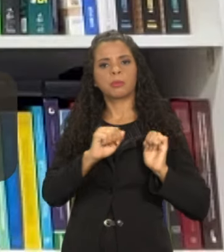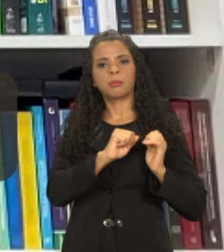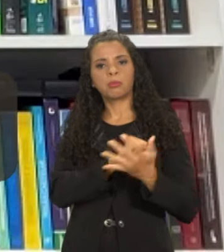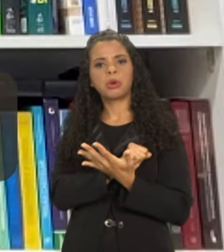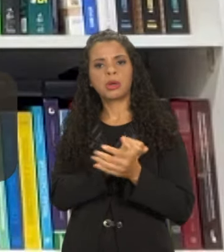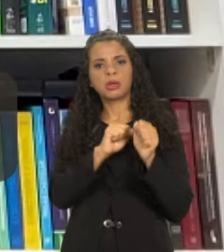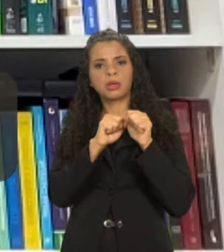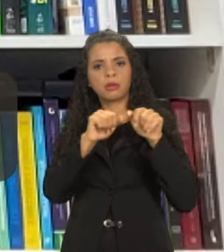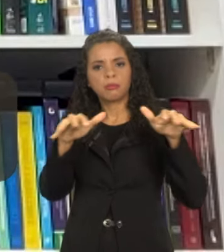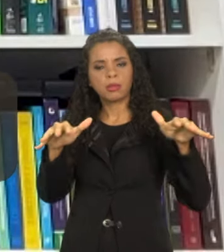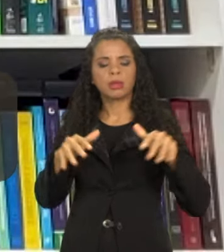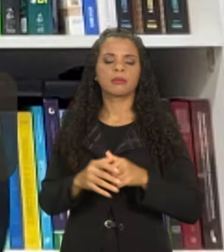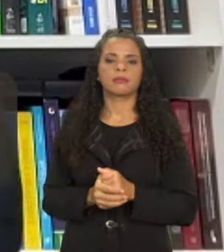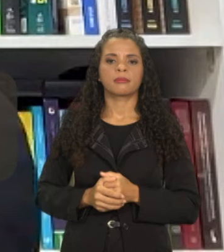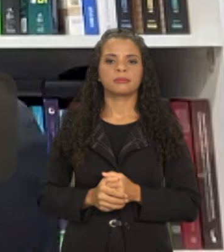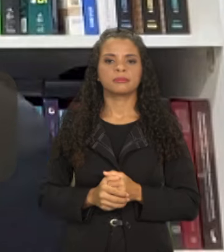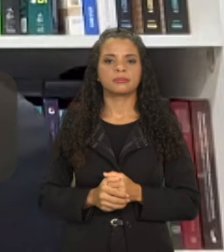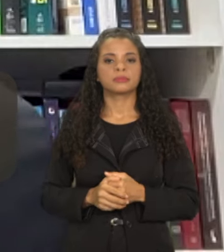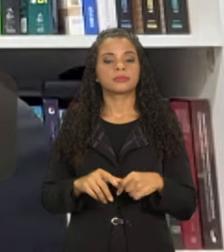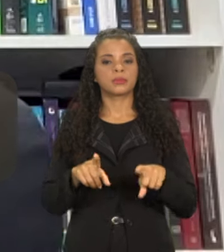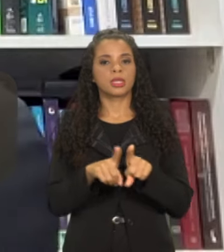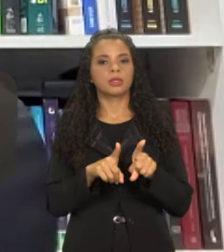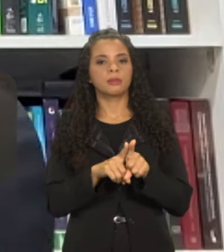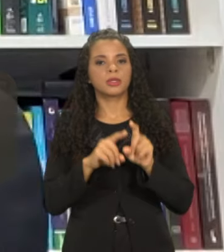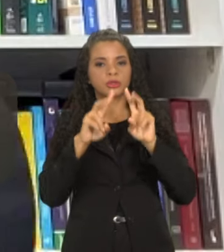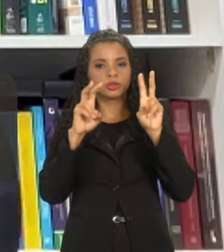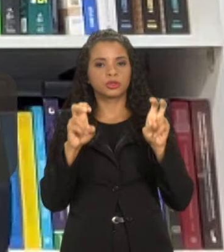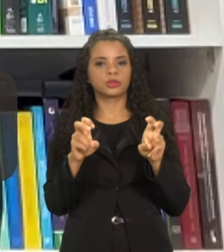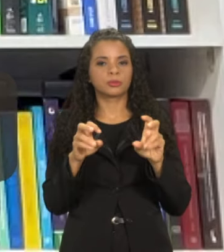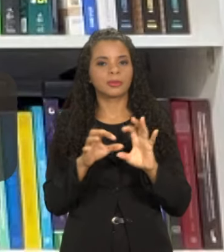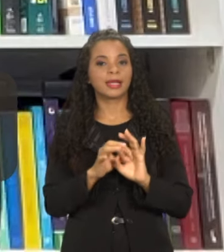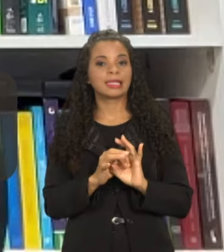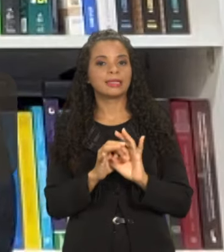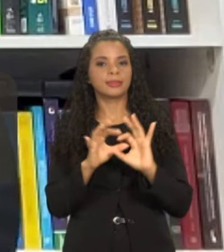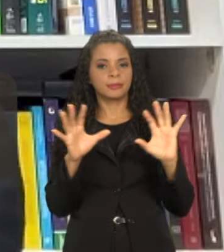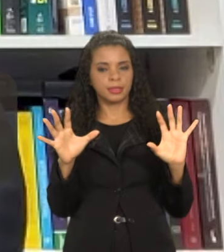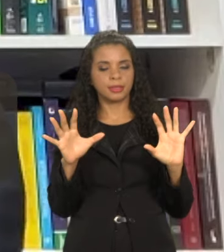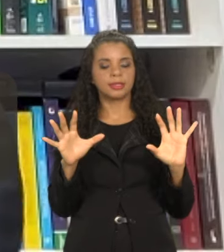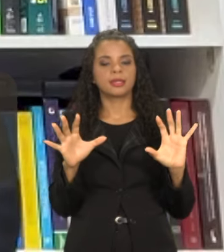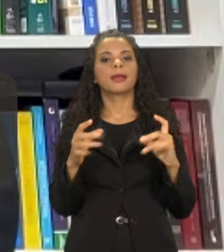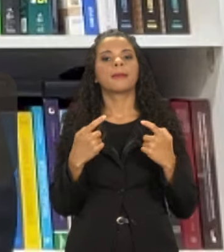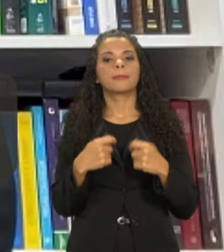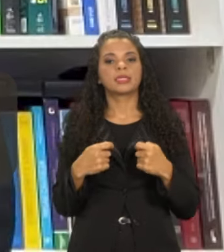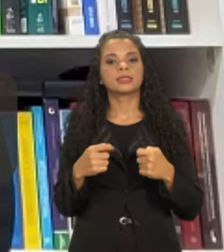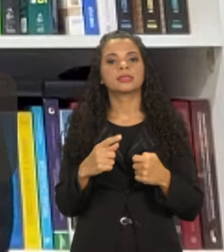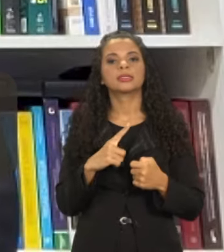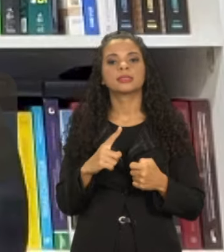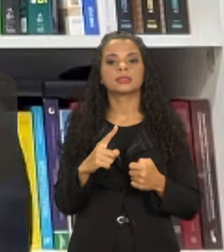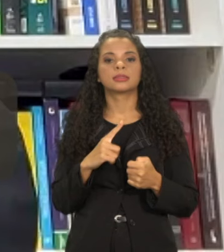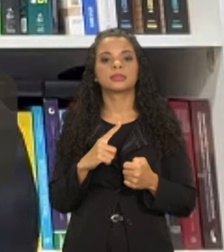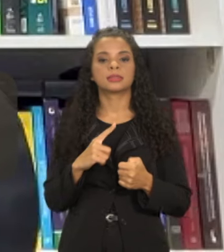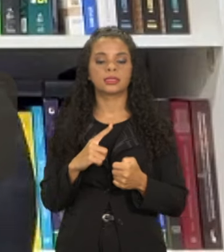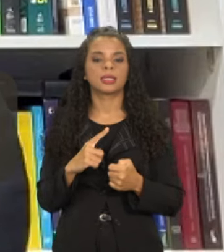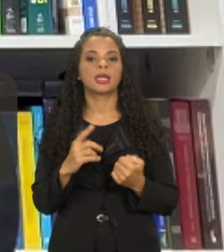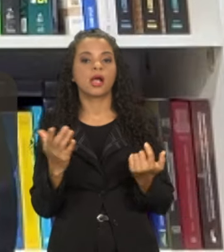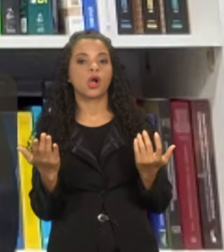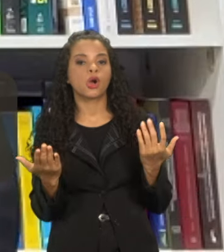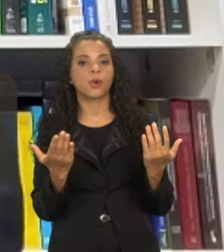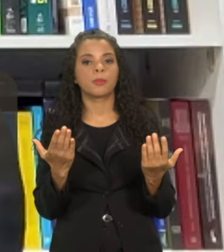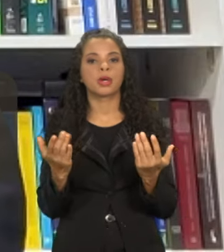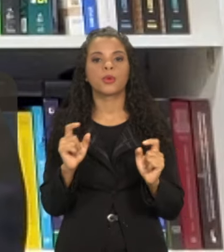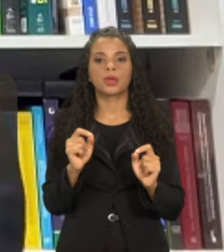Também, sob o ângulo da liberdade, nós temos que levar em consideração que há momentos de exceção dentro